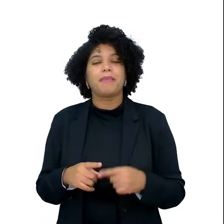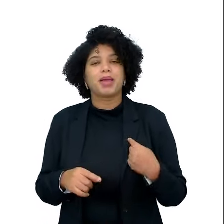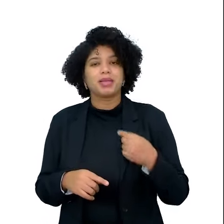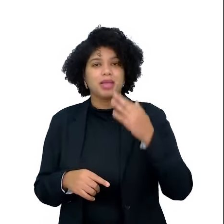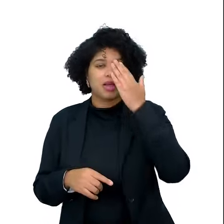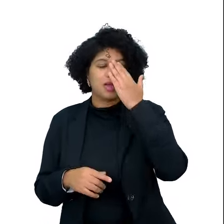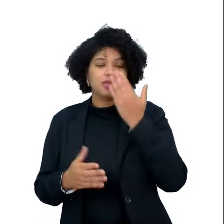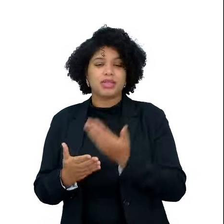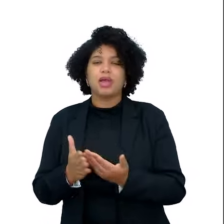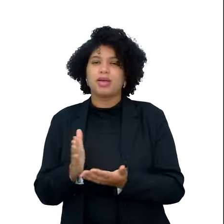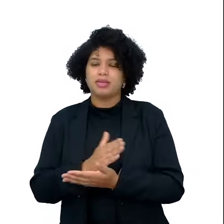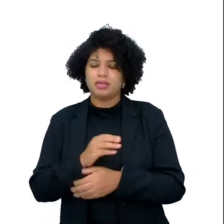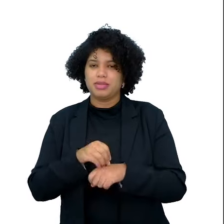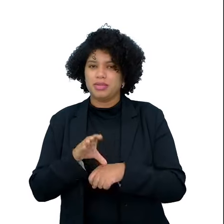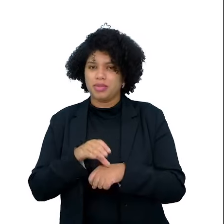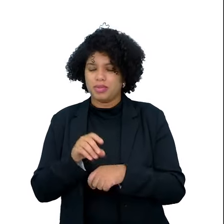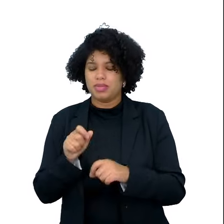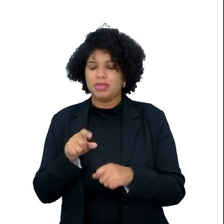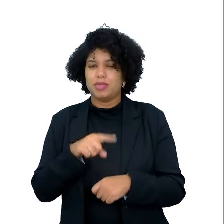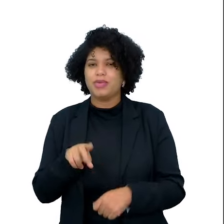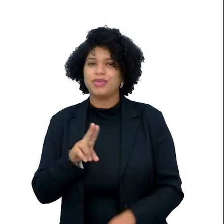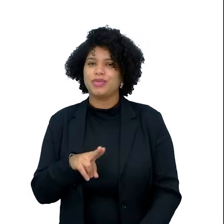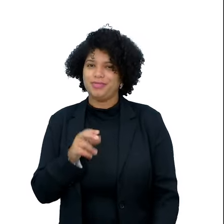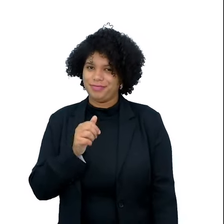existem coisas aqui sugeridas que foram